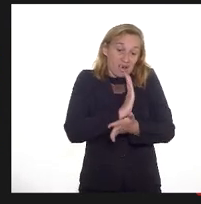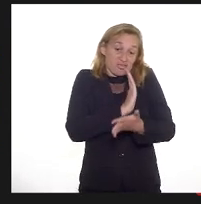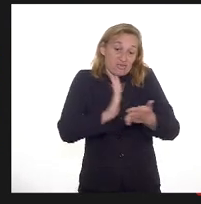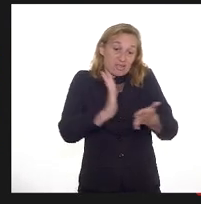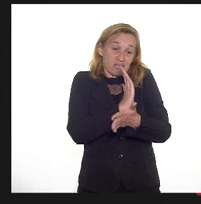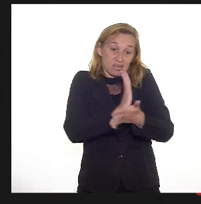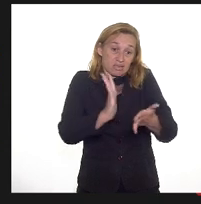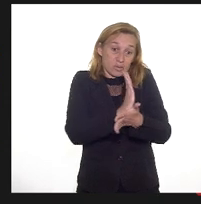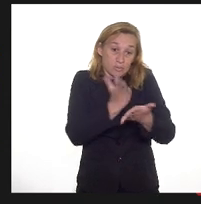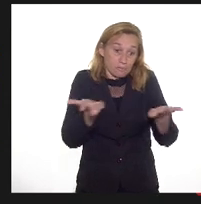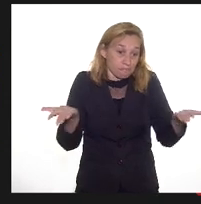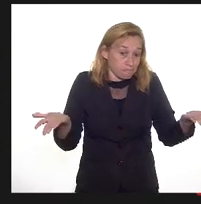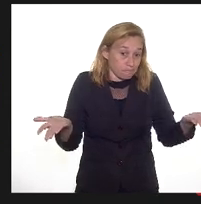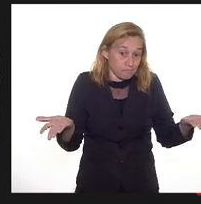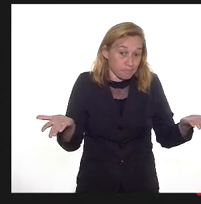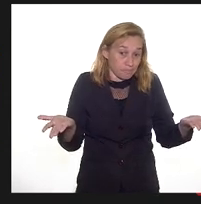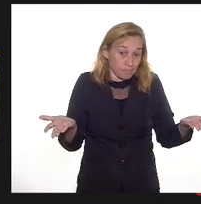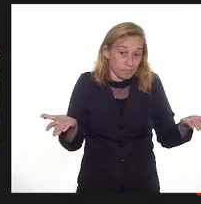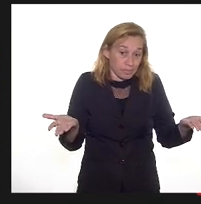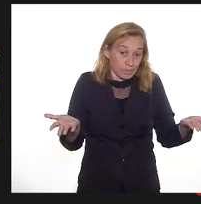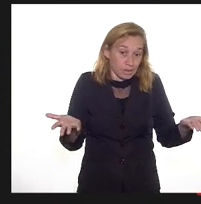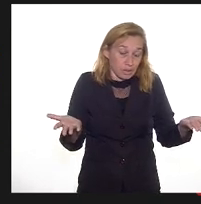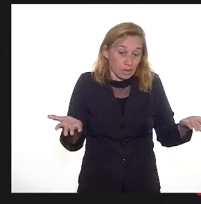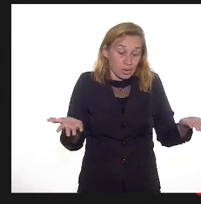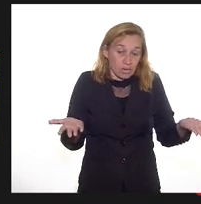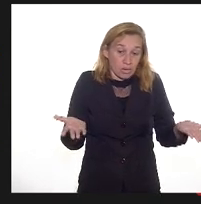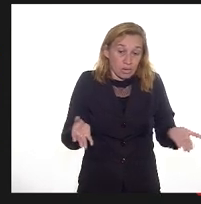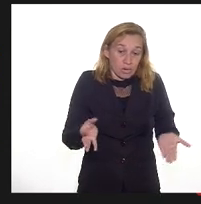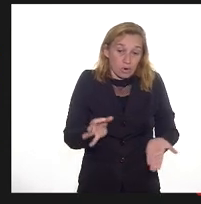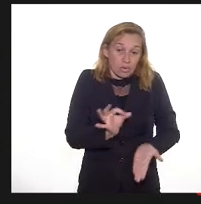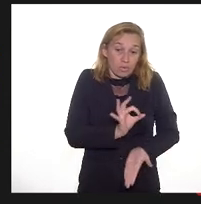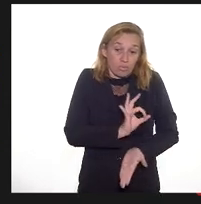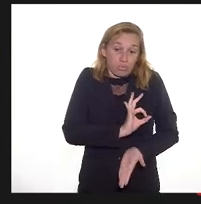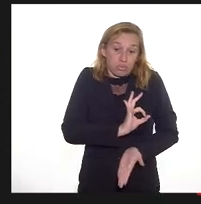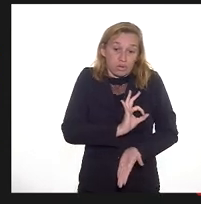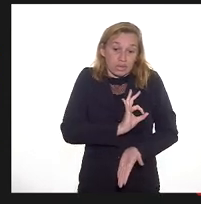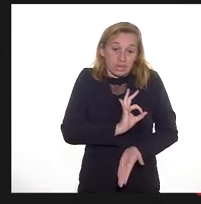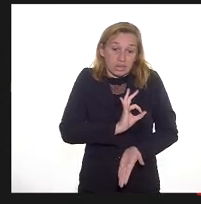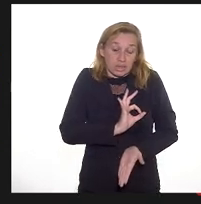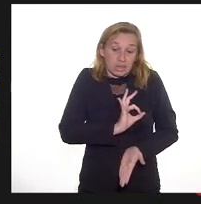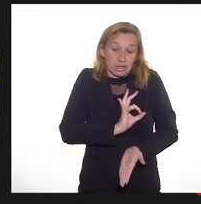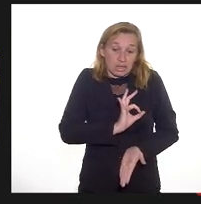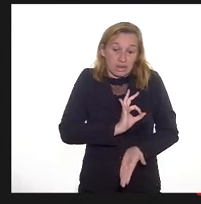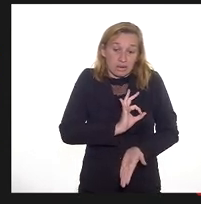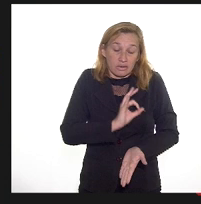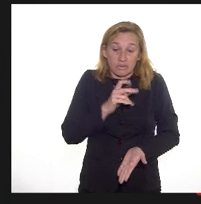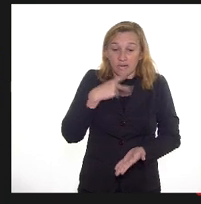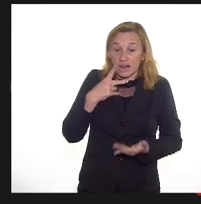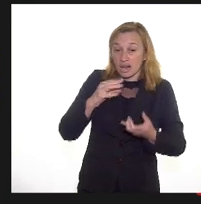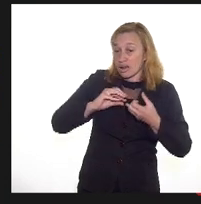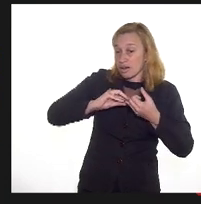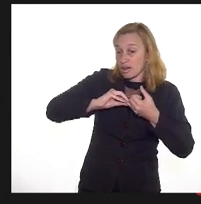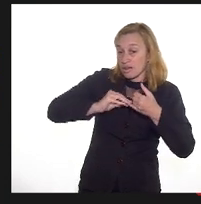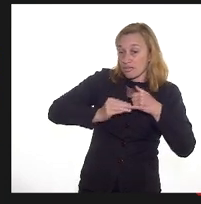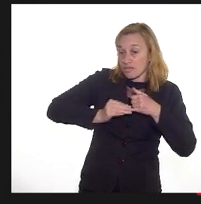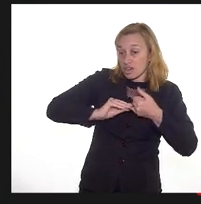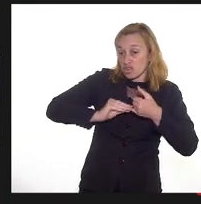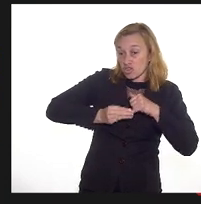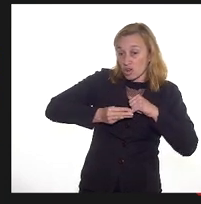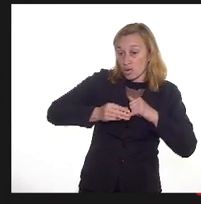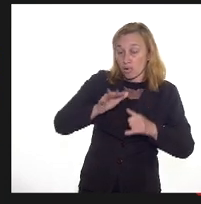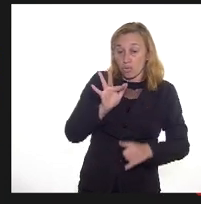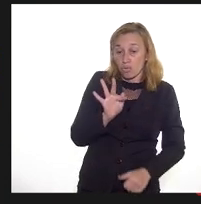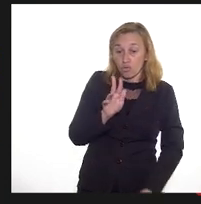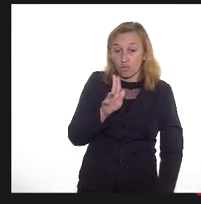vezes, no jargão policial, chamados de feijoada, fubazada, então, que